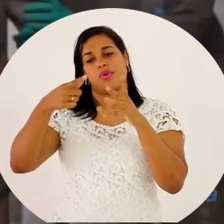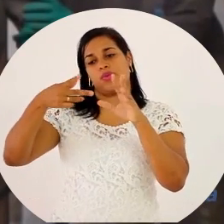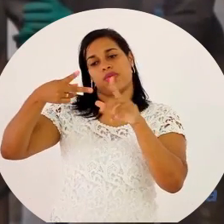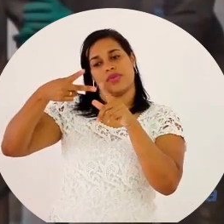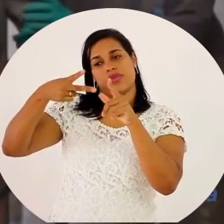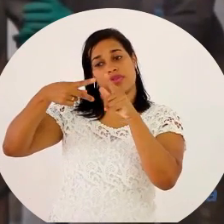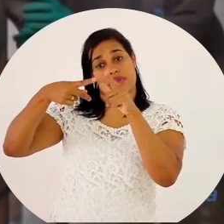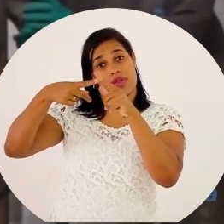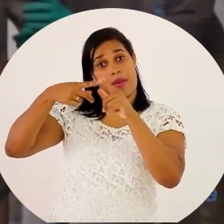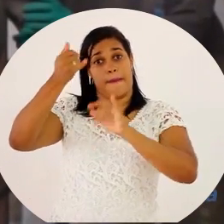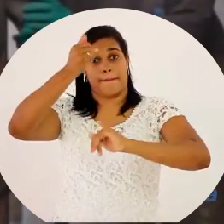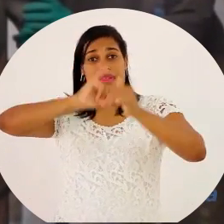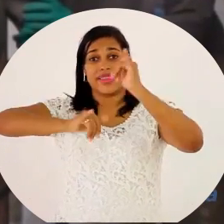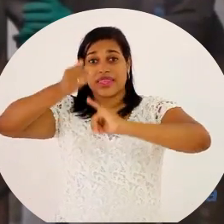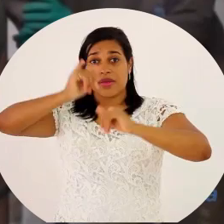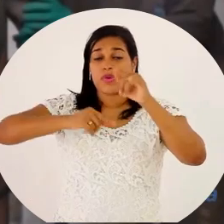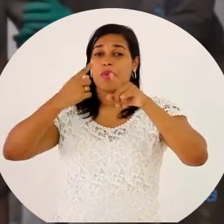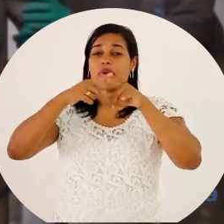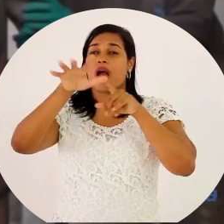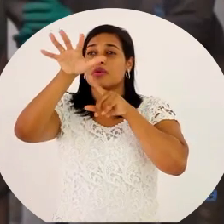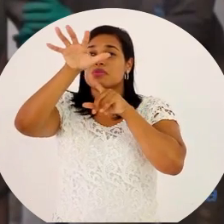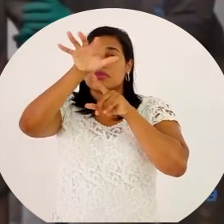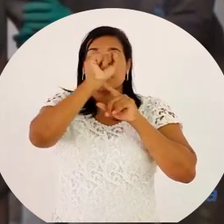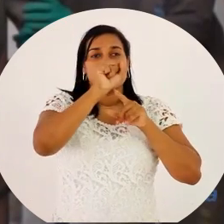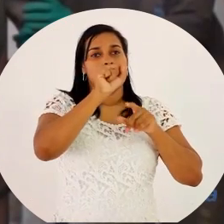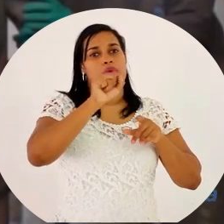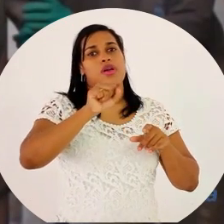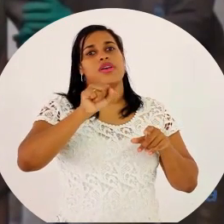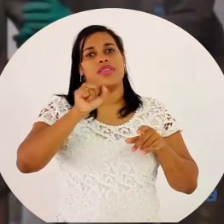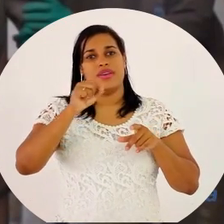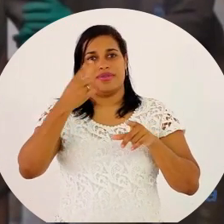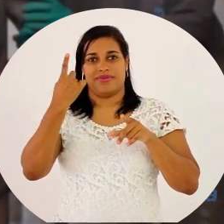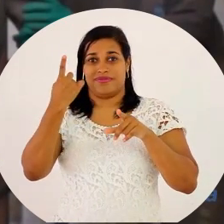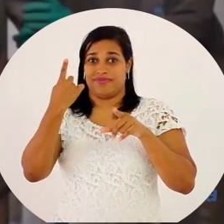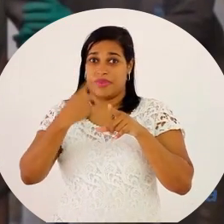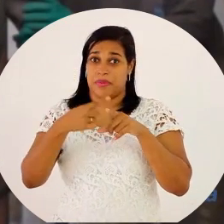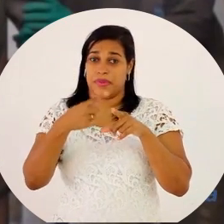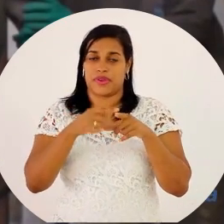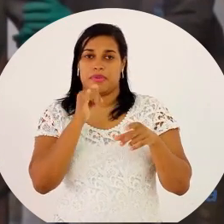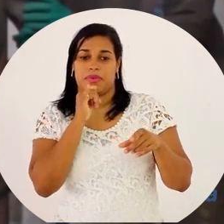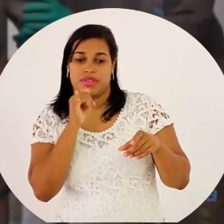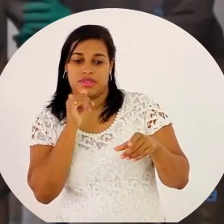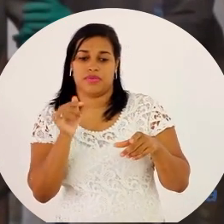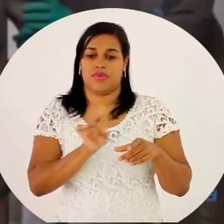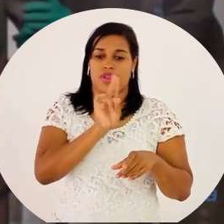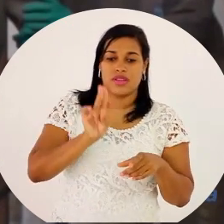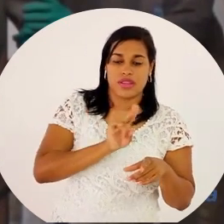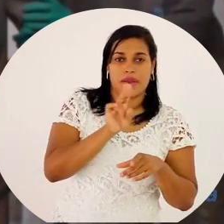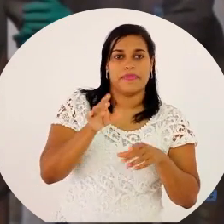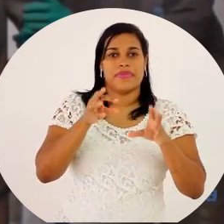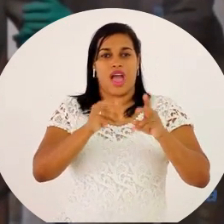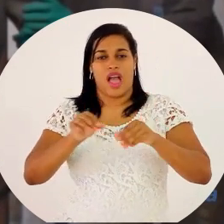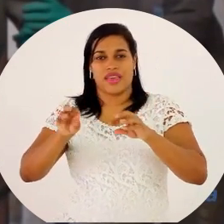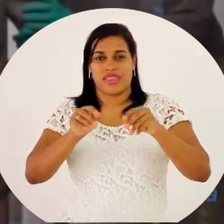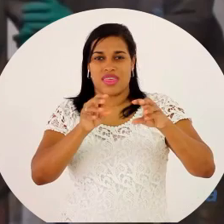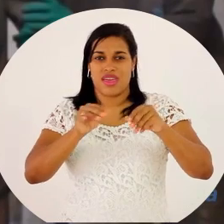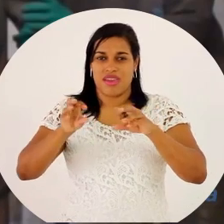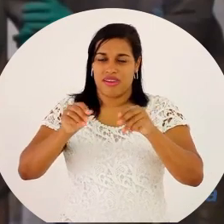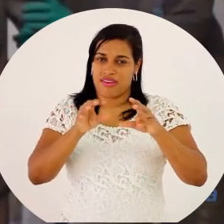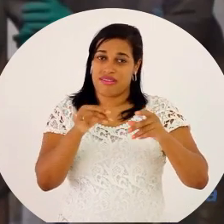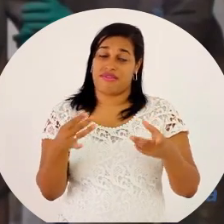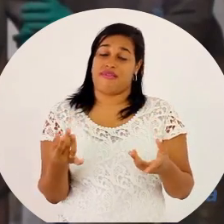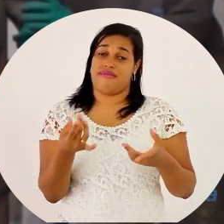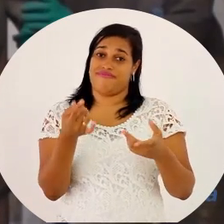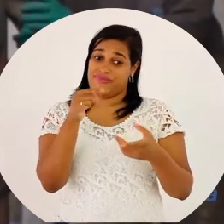riscos de poeira são considerados riscos químicos. Na hora que ele está manipulando a areia, na hora que ele está manipulando o cimento, também vai